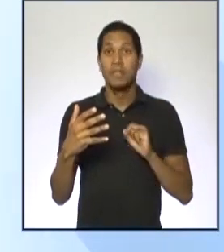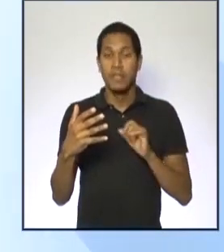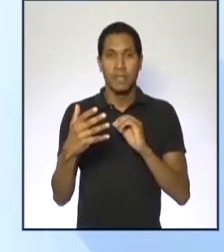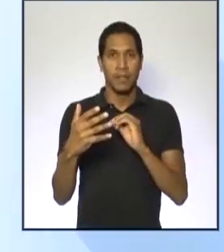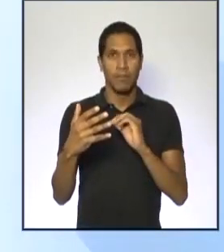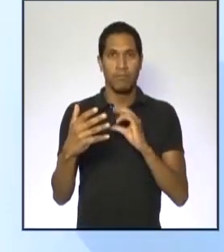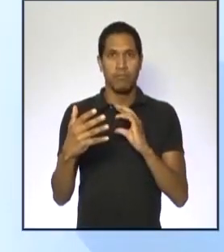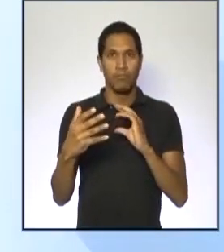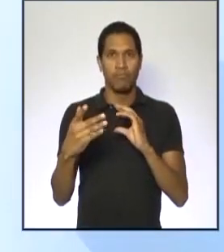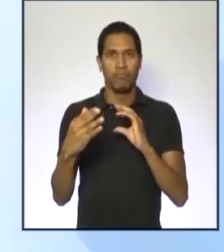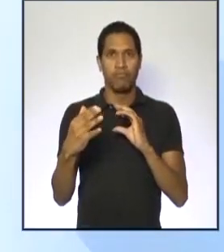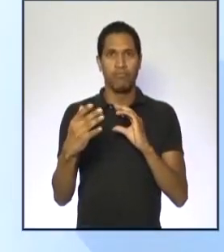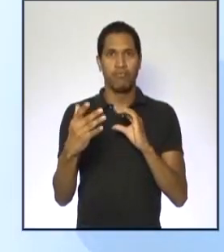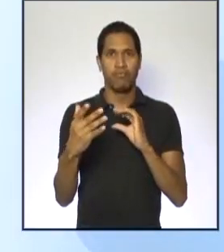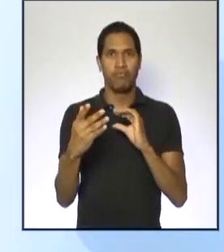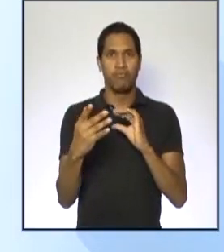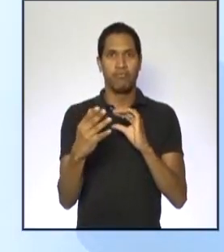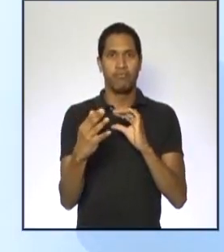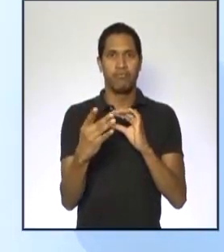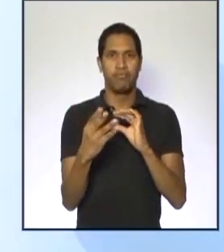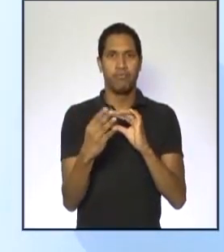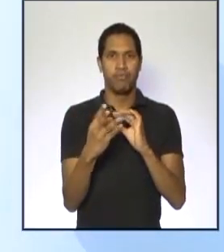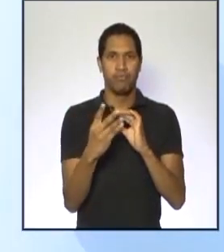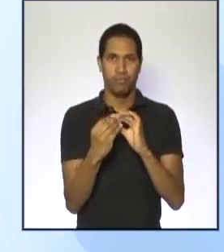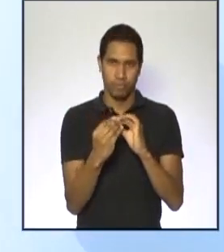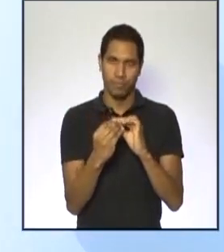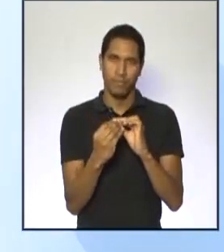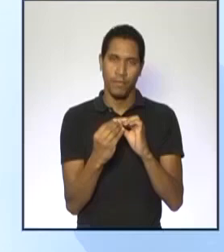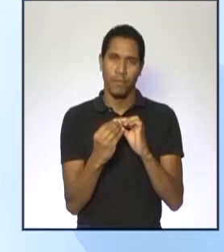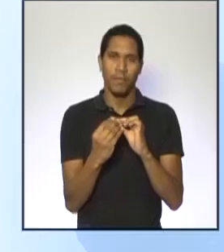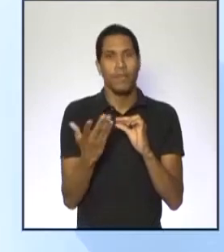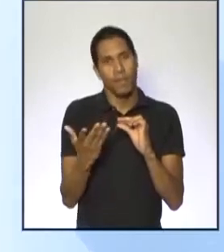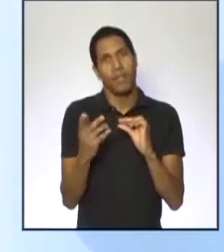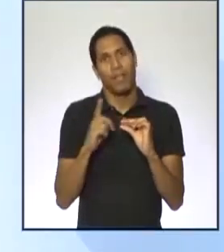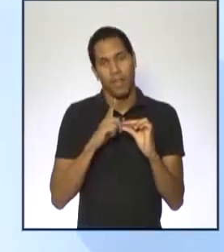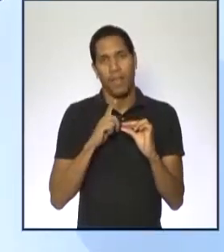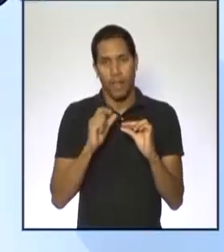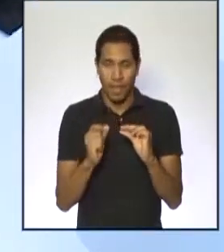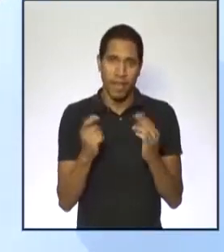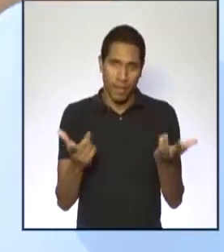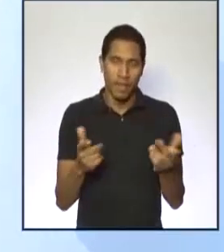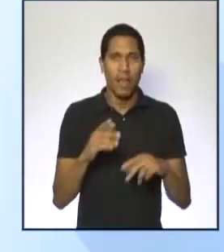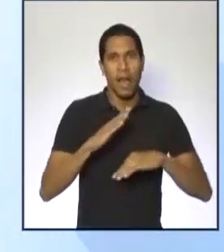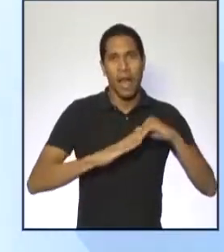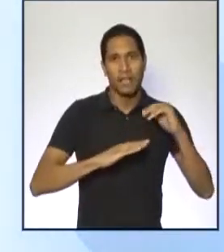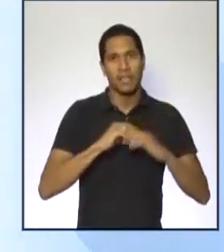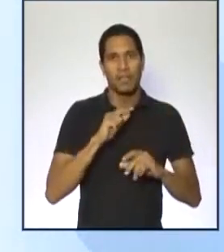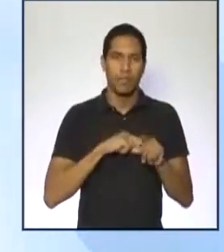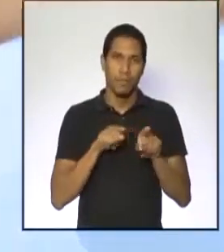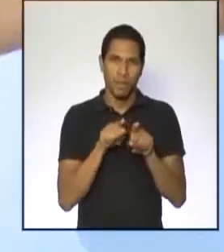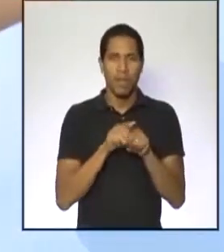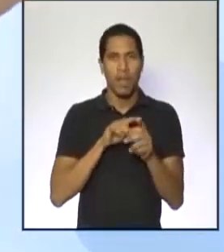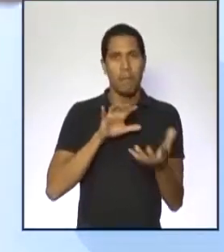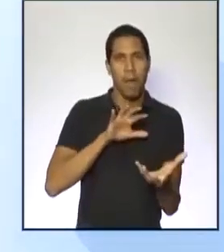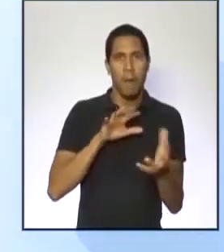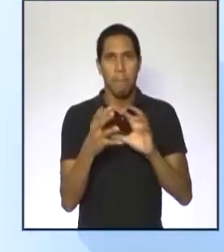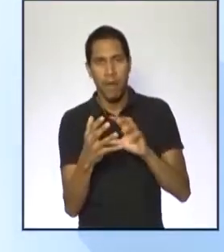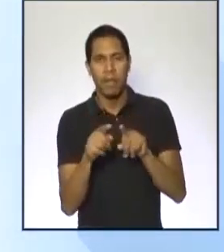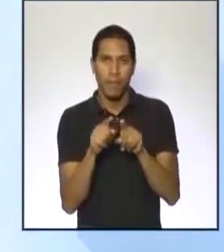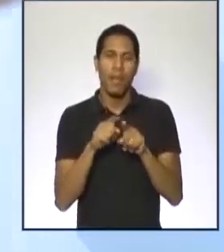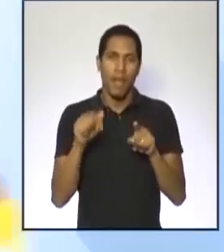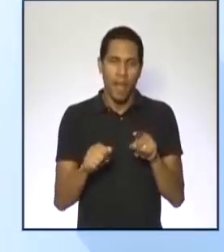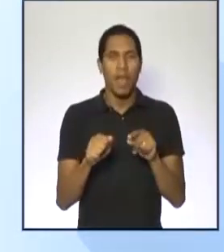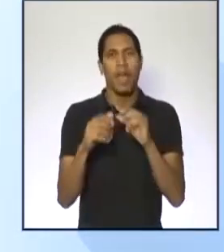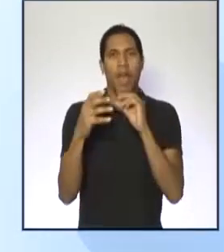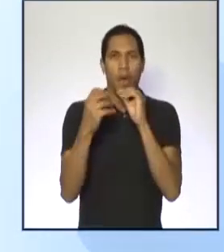esse ar, eu vou ter uma reação. E qual é a reação? A bexiga querendo soltar,